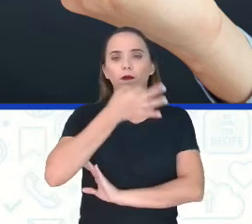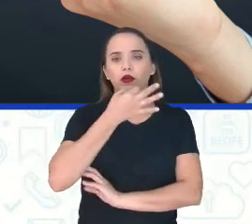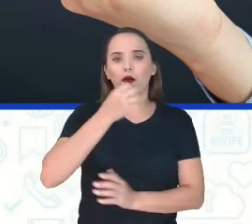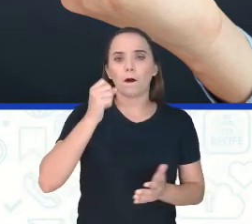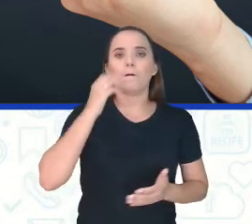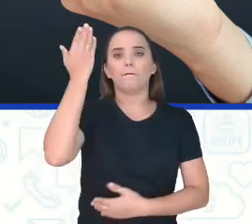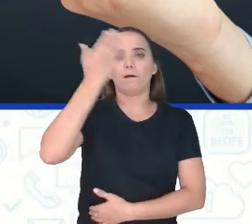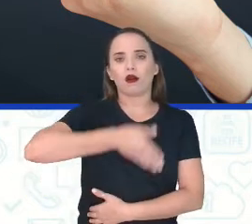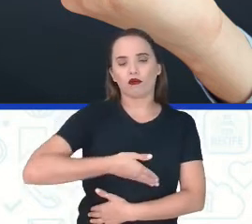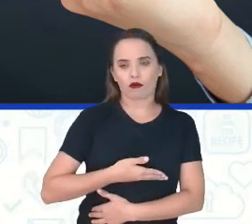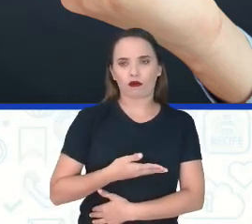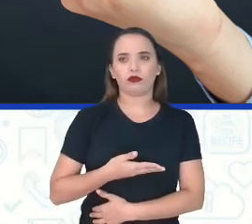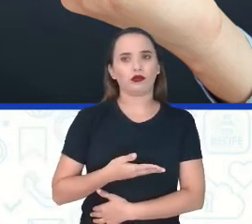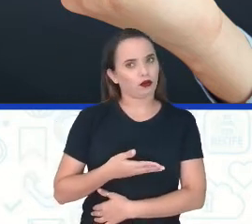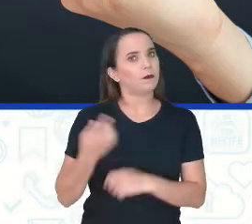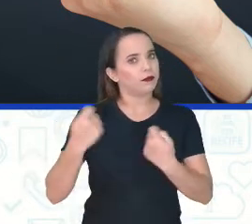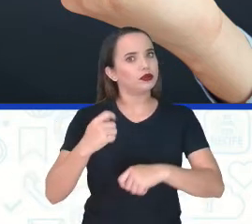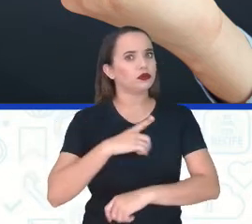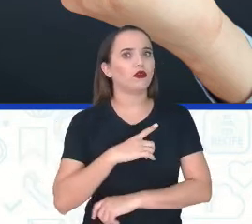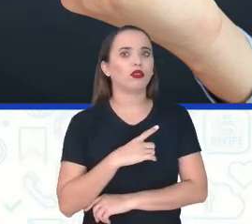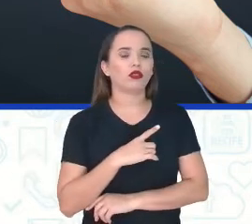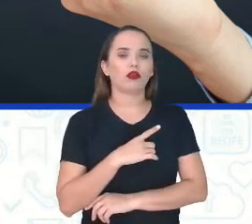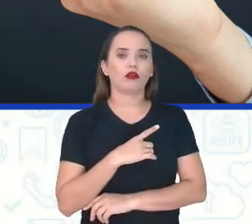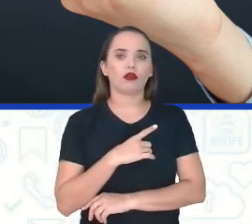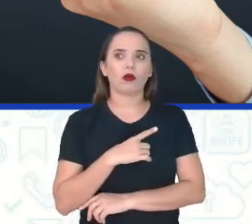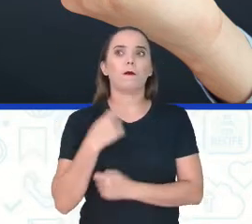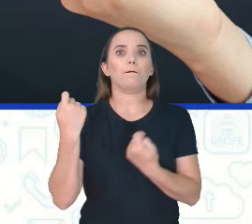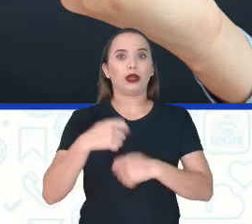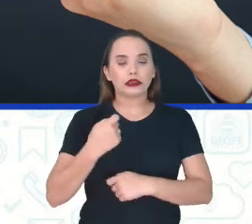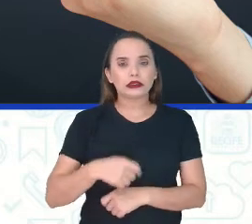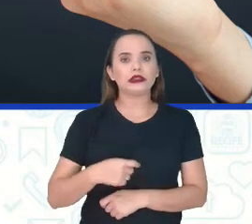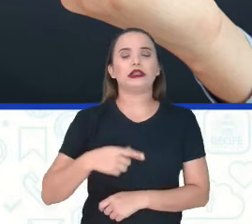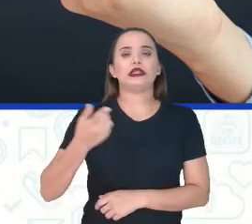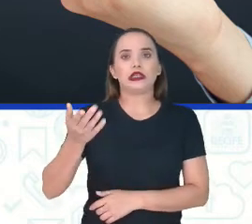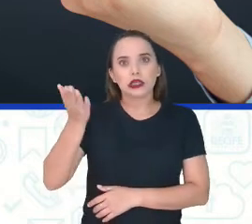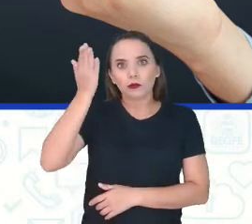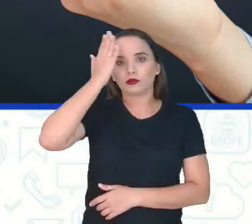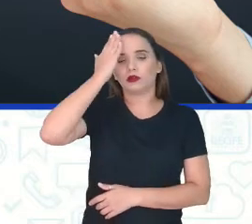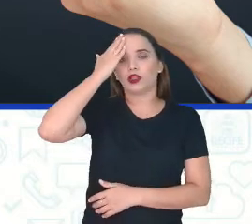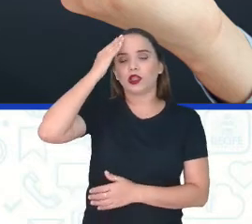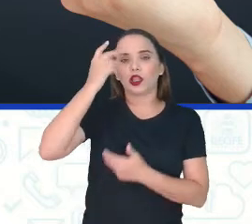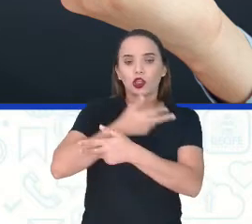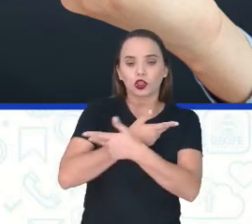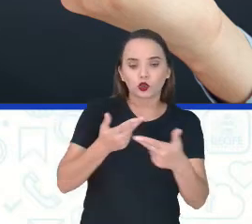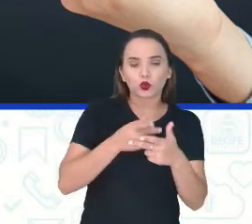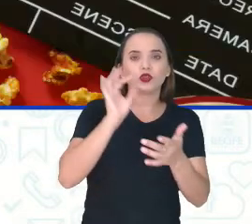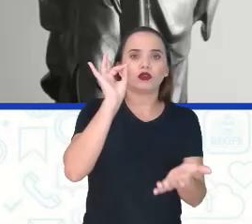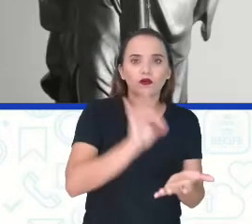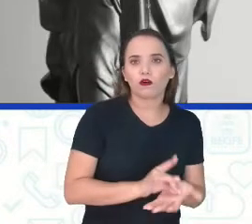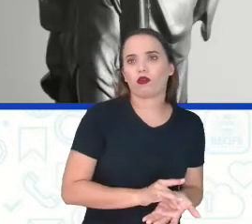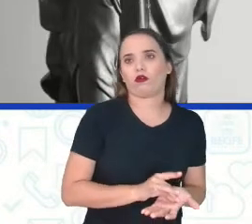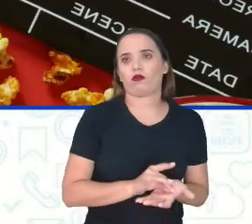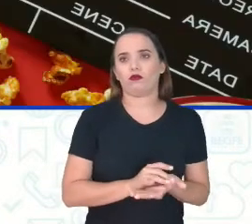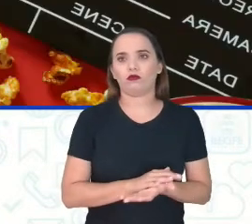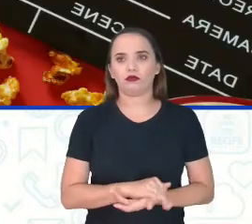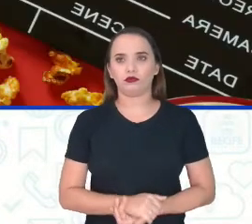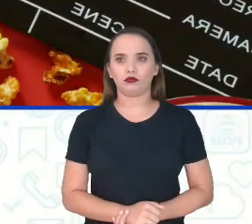ser comprovável, tá? Deduzido, compreendido a partir dos fatos.